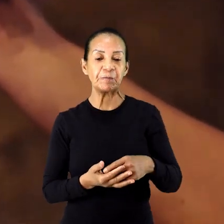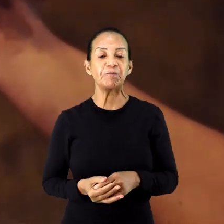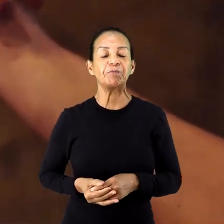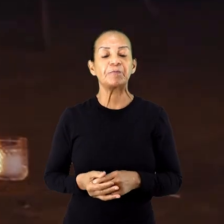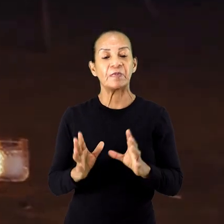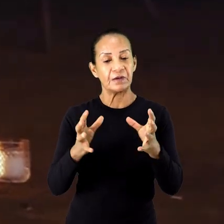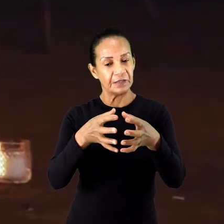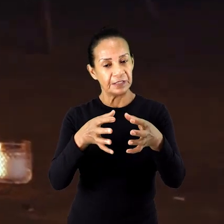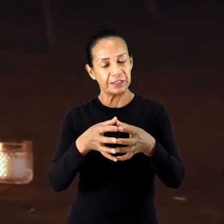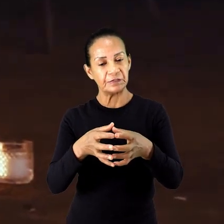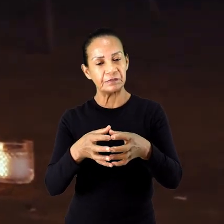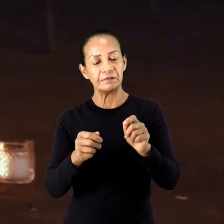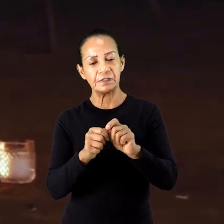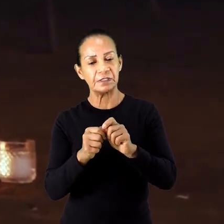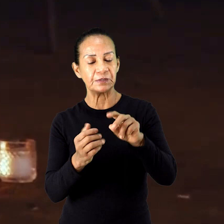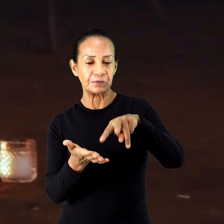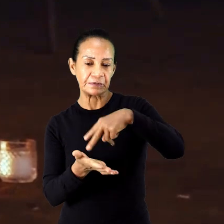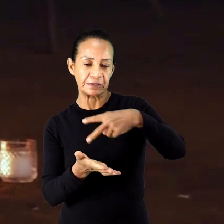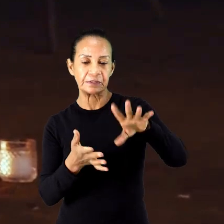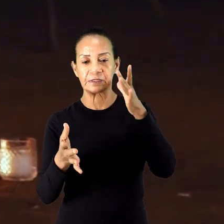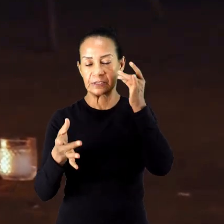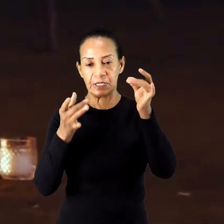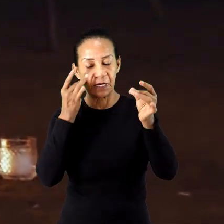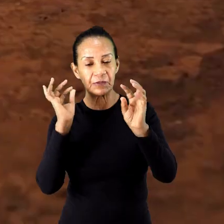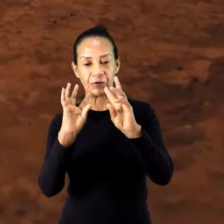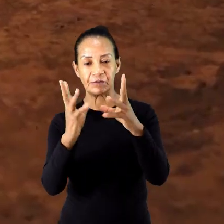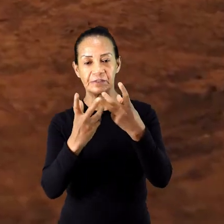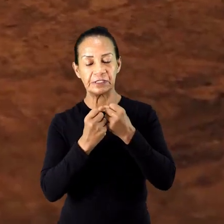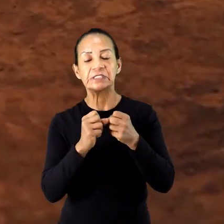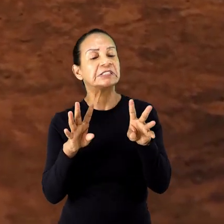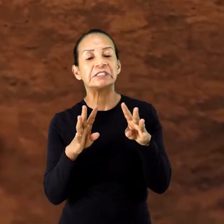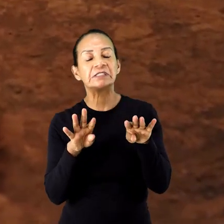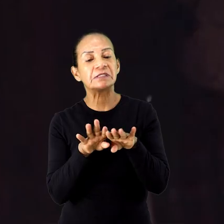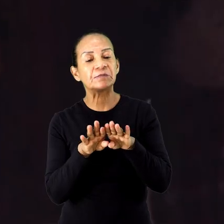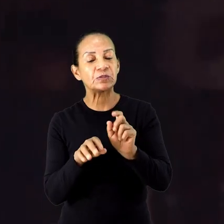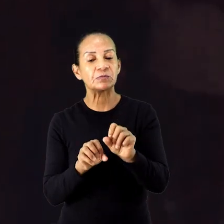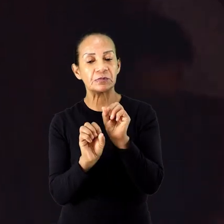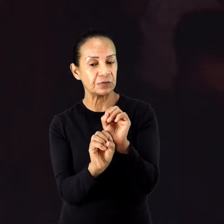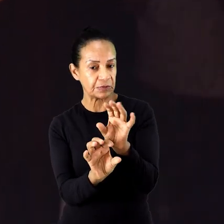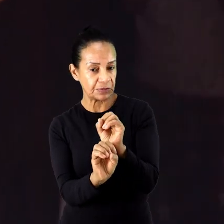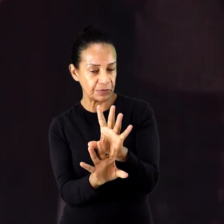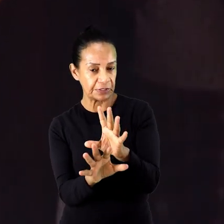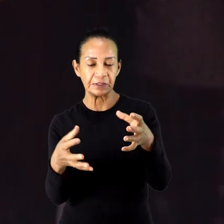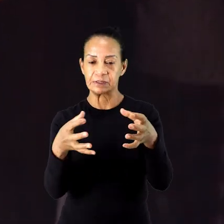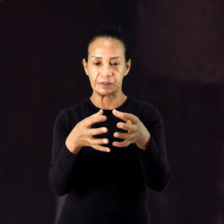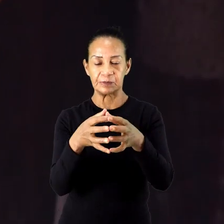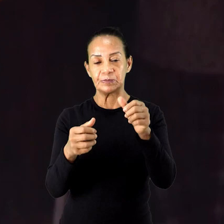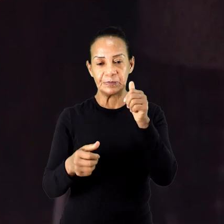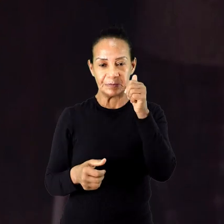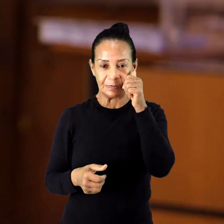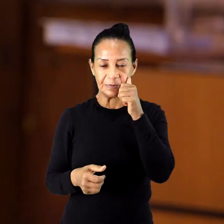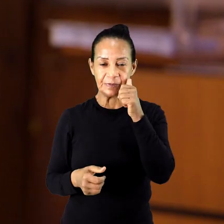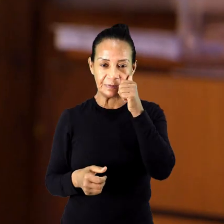do coletivo Corpo Aberto, produzindo dança, teatro, oficinas. Também somos educadoras, é um grupo